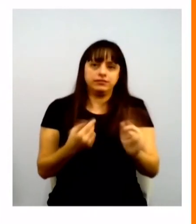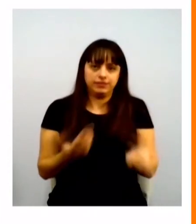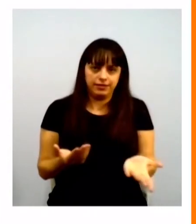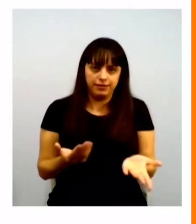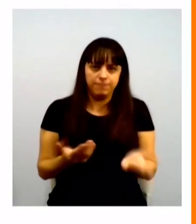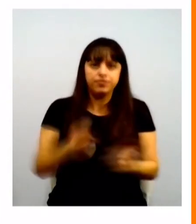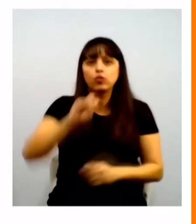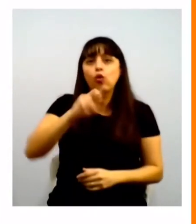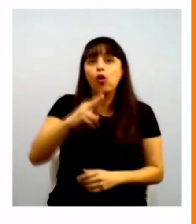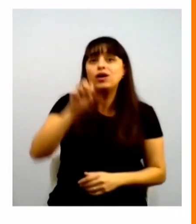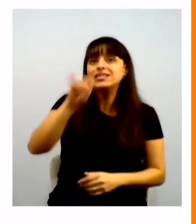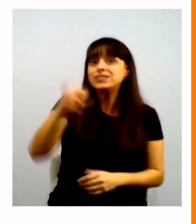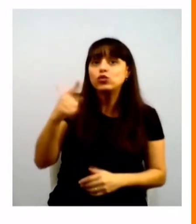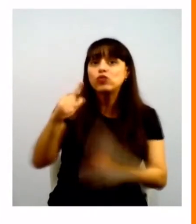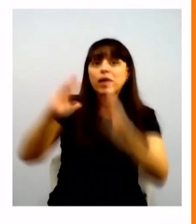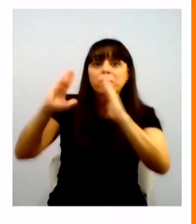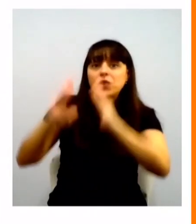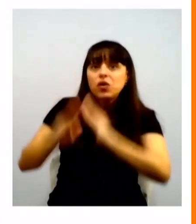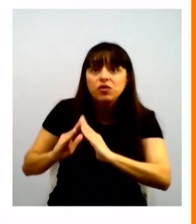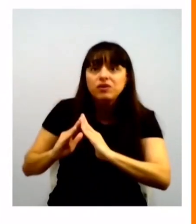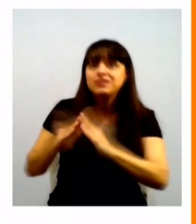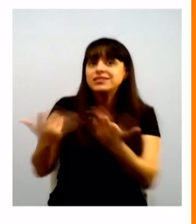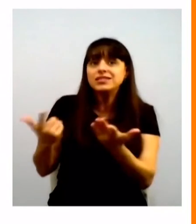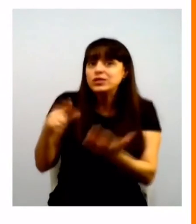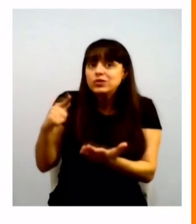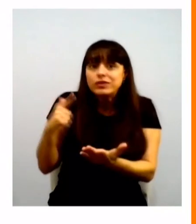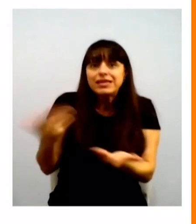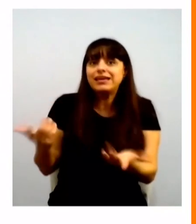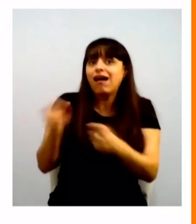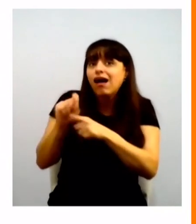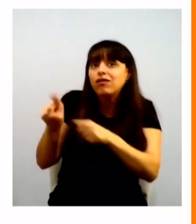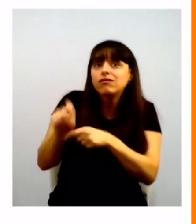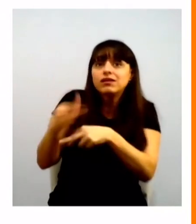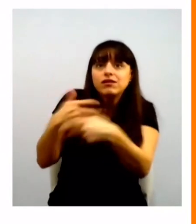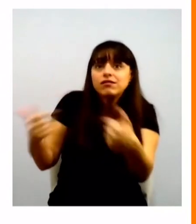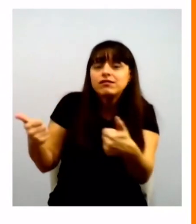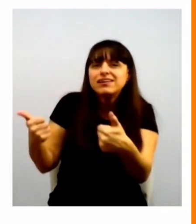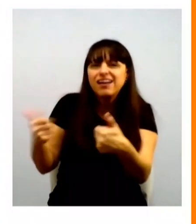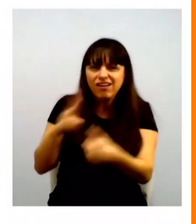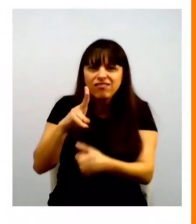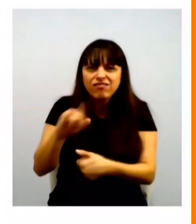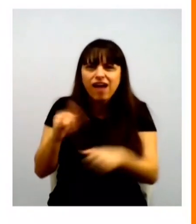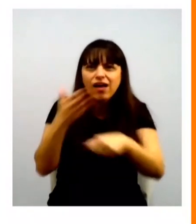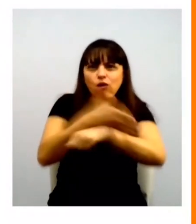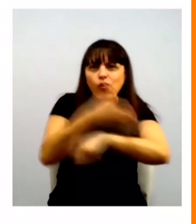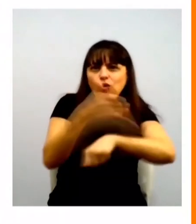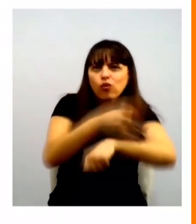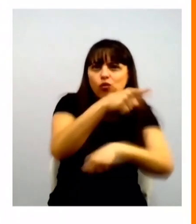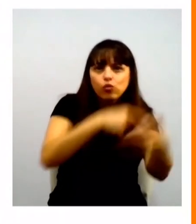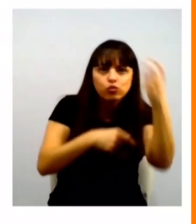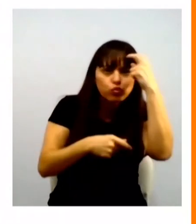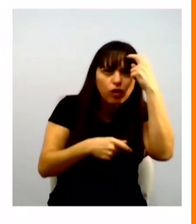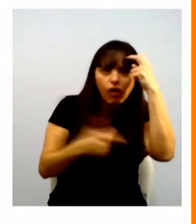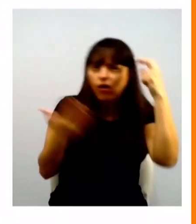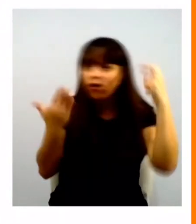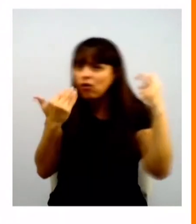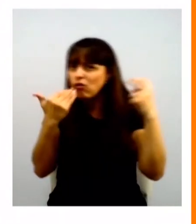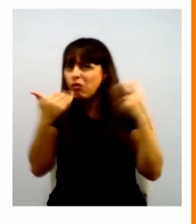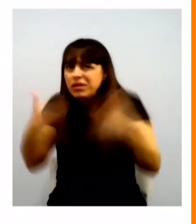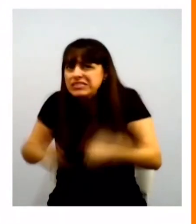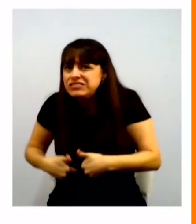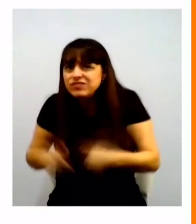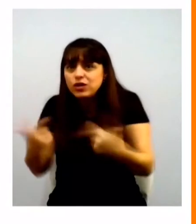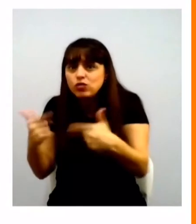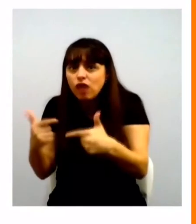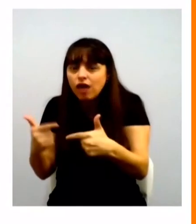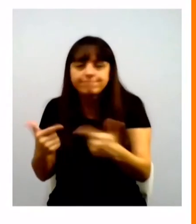onde viver, é difícil ter uma vida cultural. Então, a pergunta é, se isto existe,